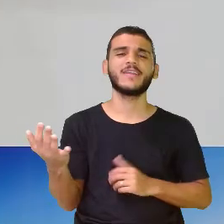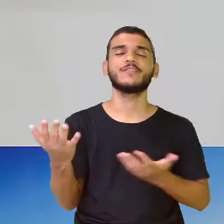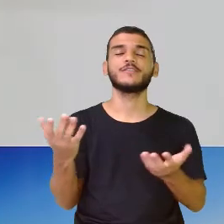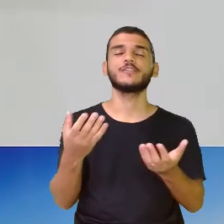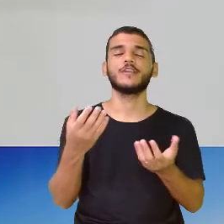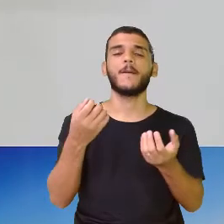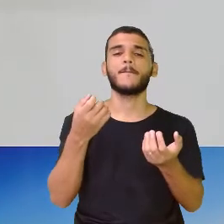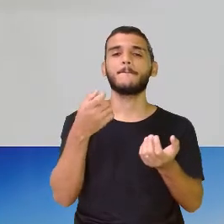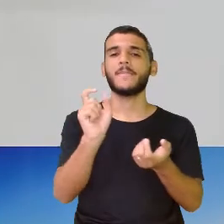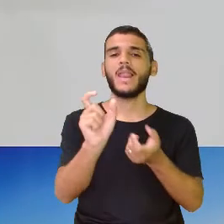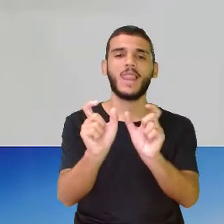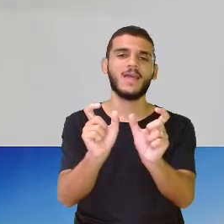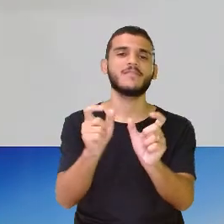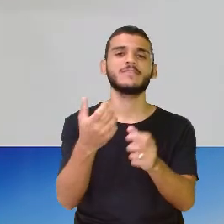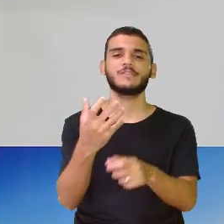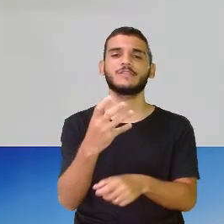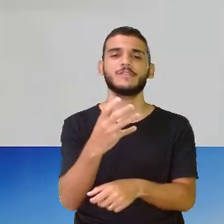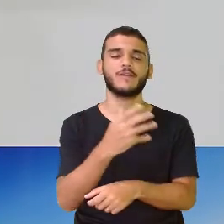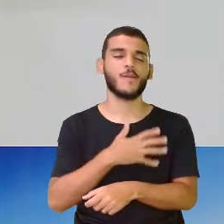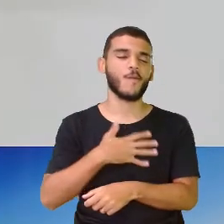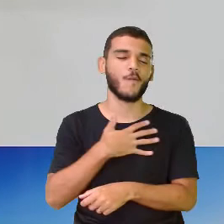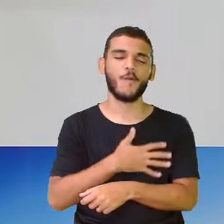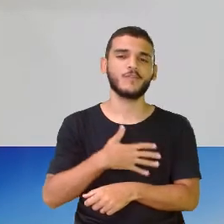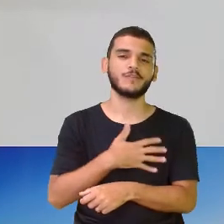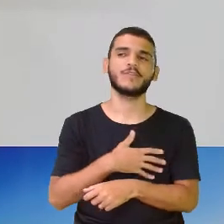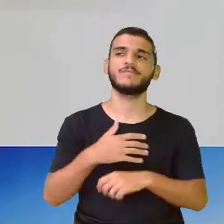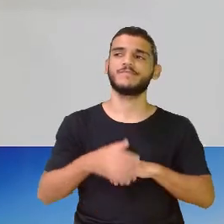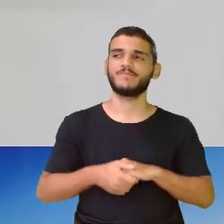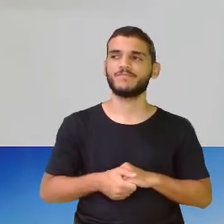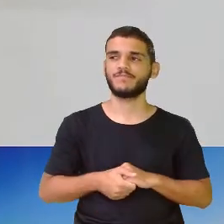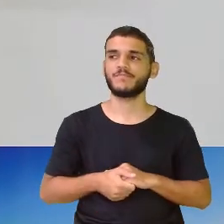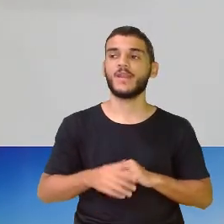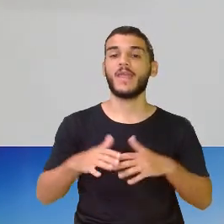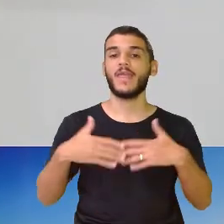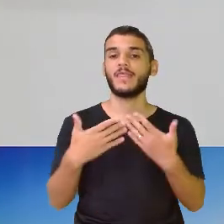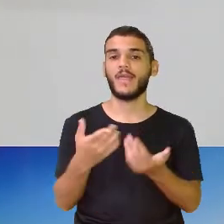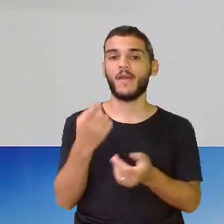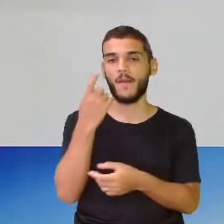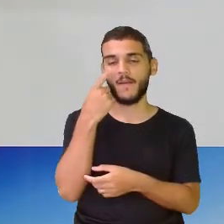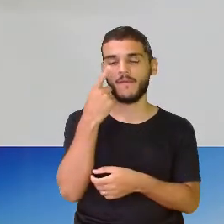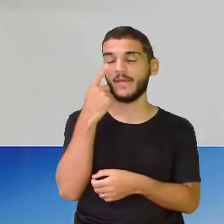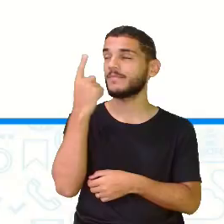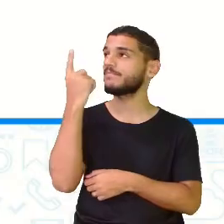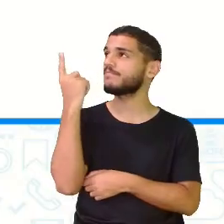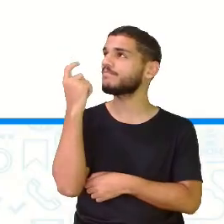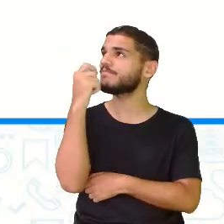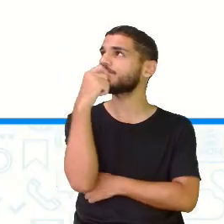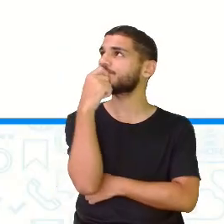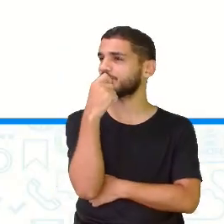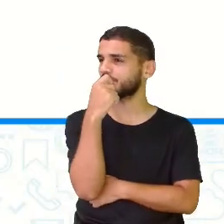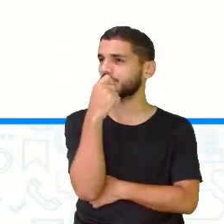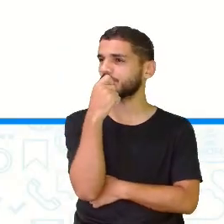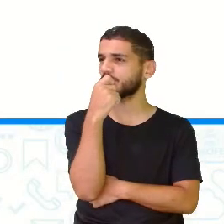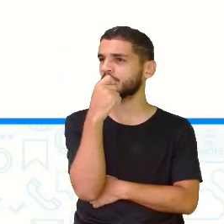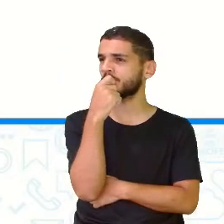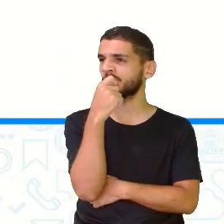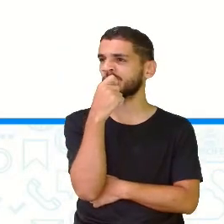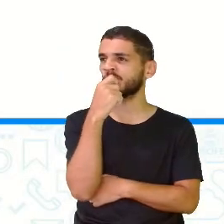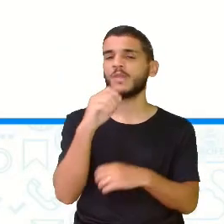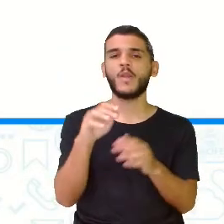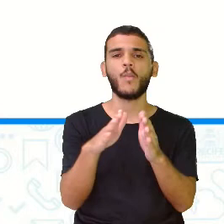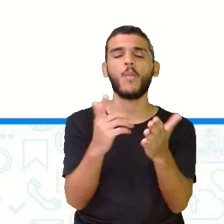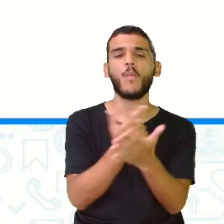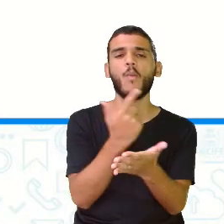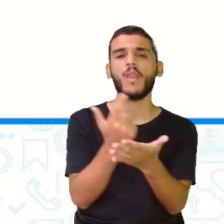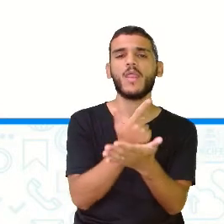não gosta de ouvir, tá certo? E aí, olha só, no livro que eu vou trazer, vai aparecer essa frasezinha aí,